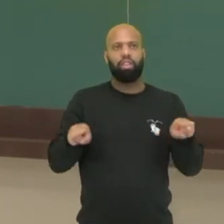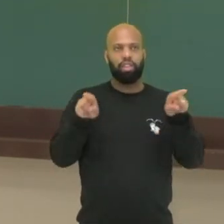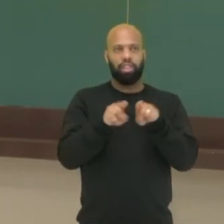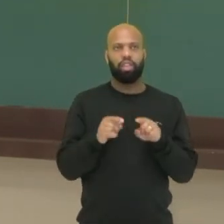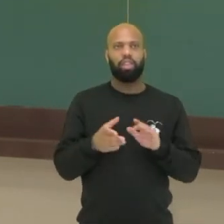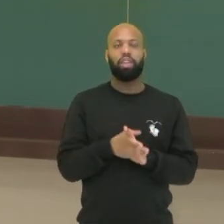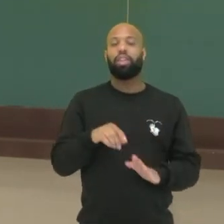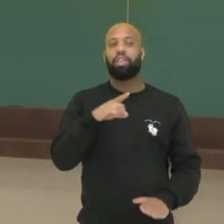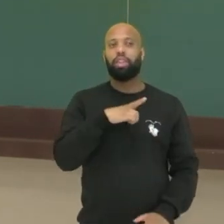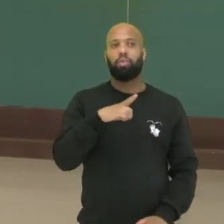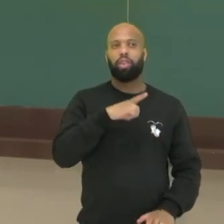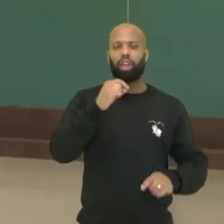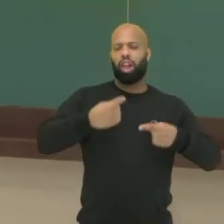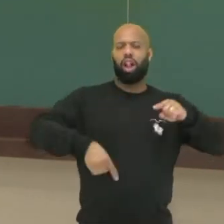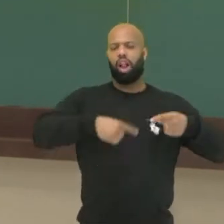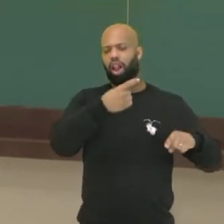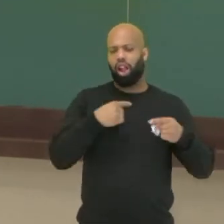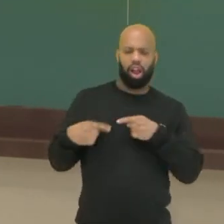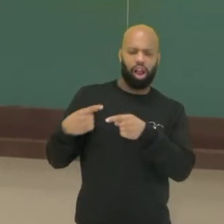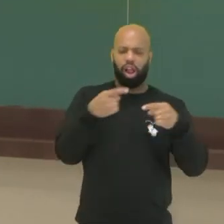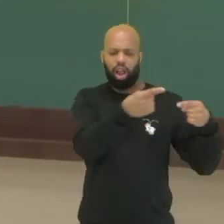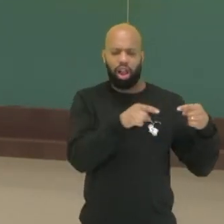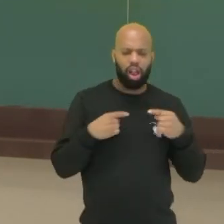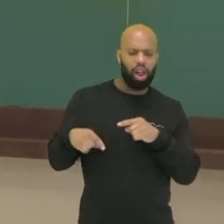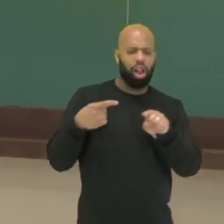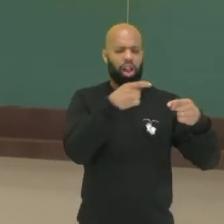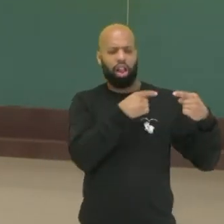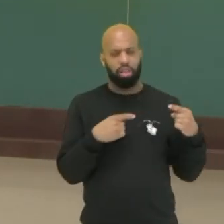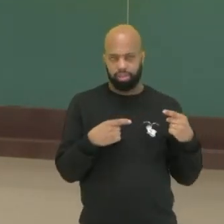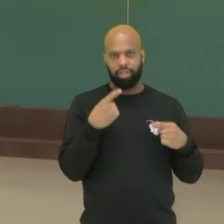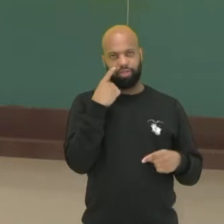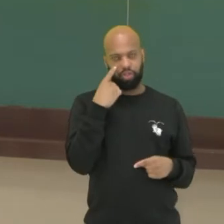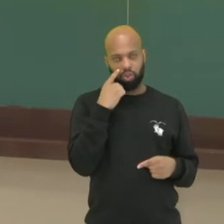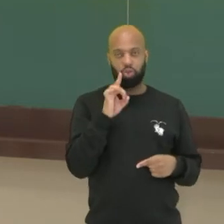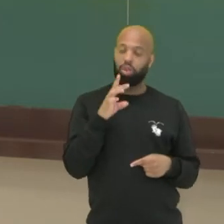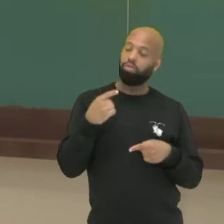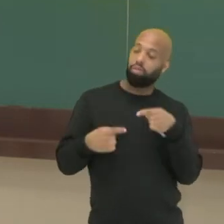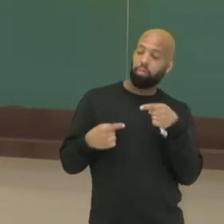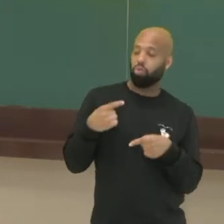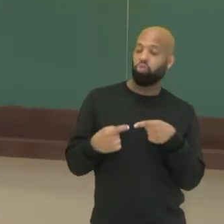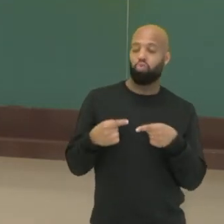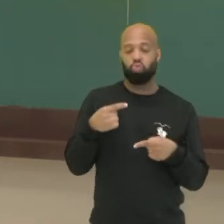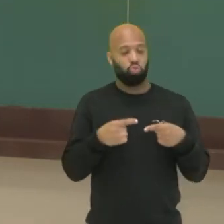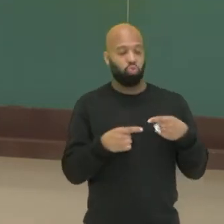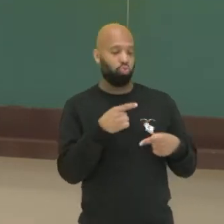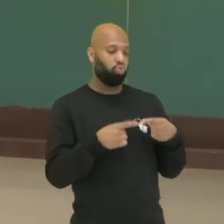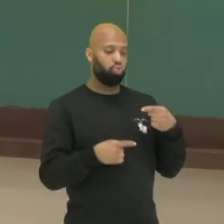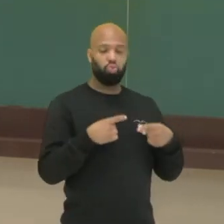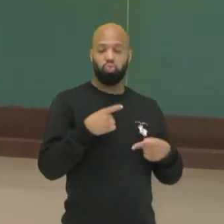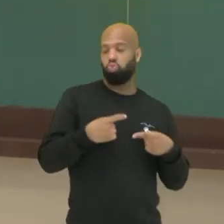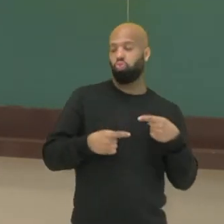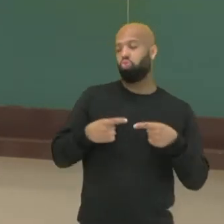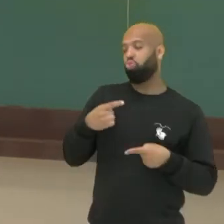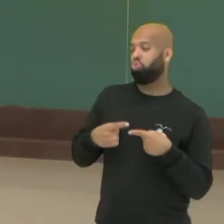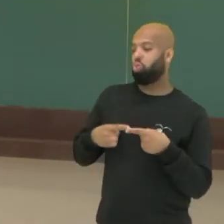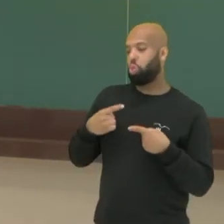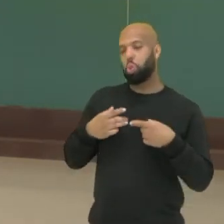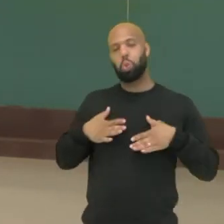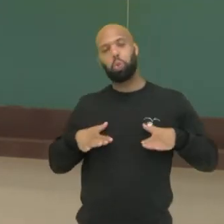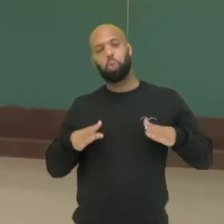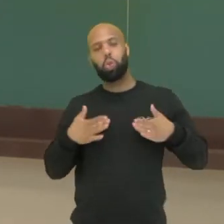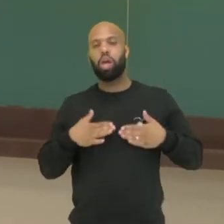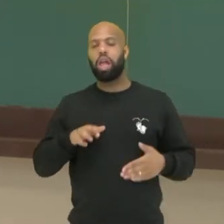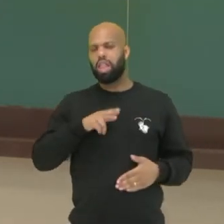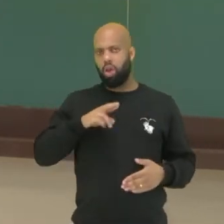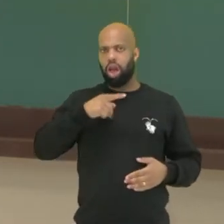ao debate, não é simplesmente um debate. Pode ser um debate, é um debate mais xoxo, mais morno. Não,